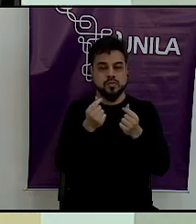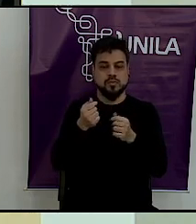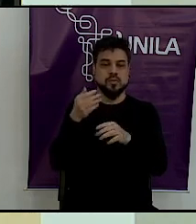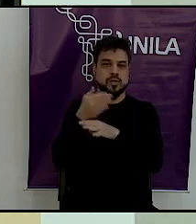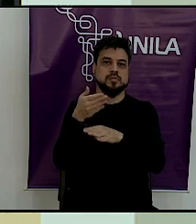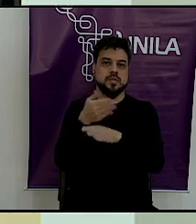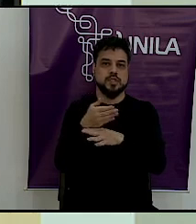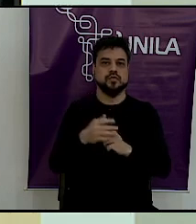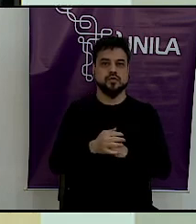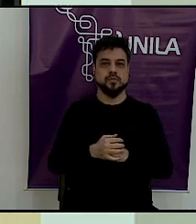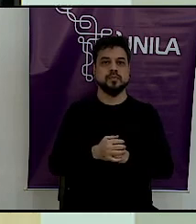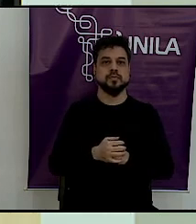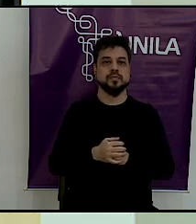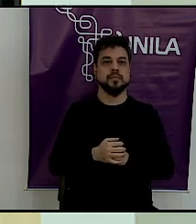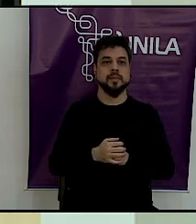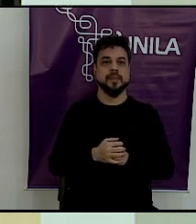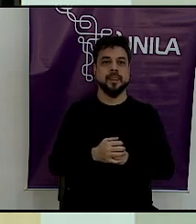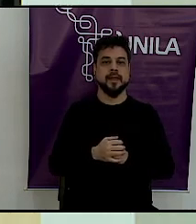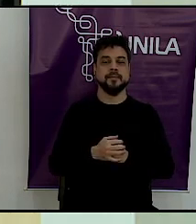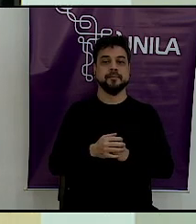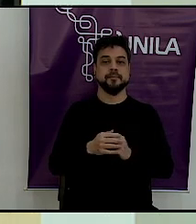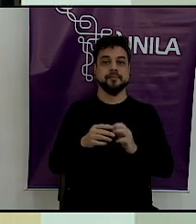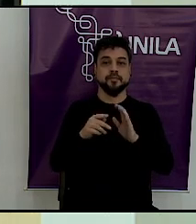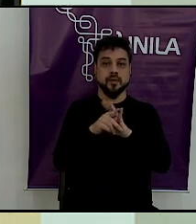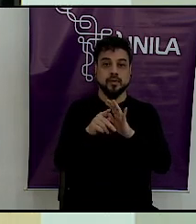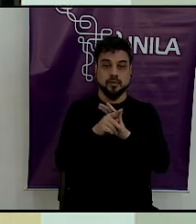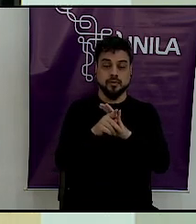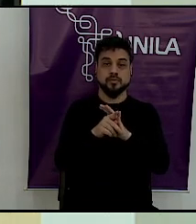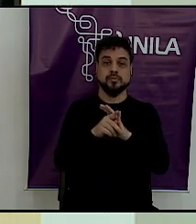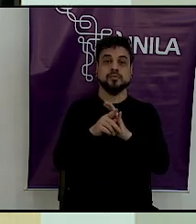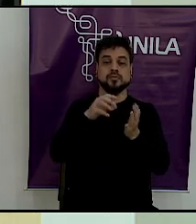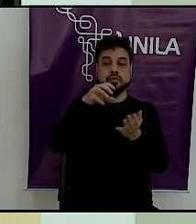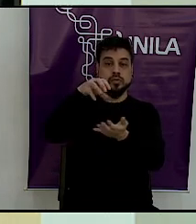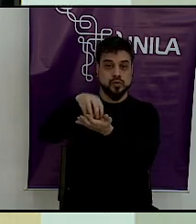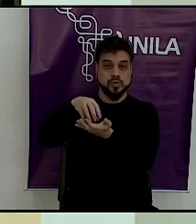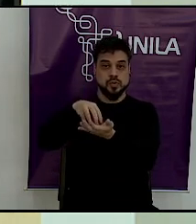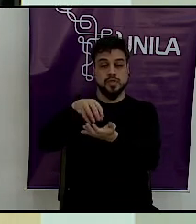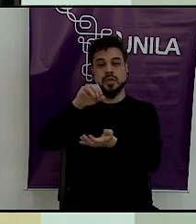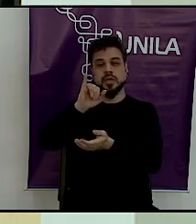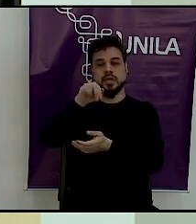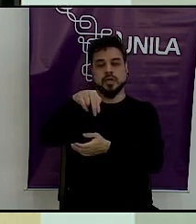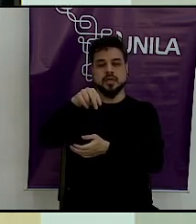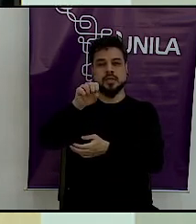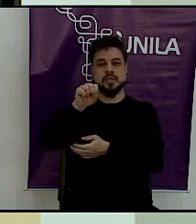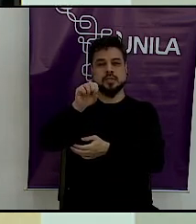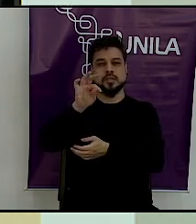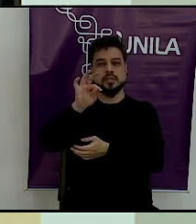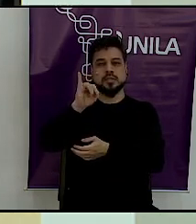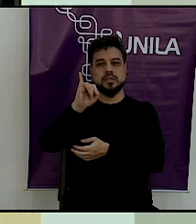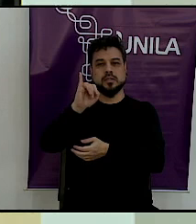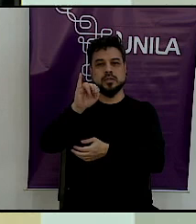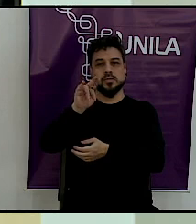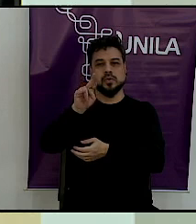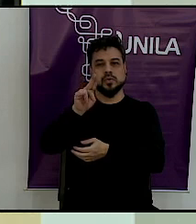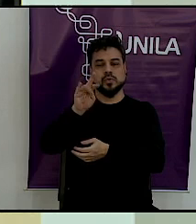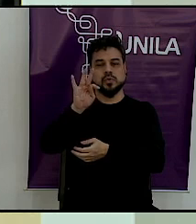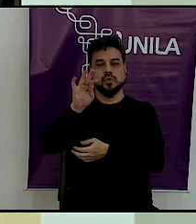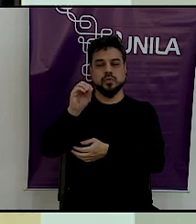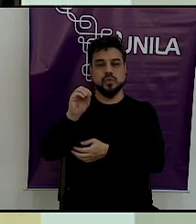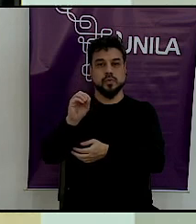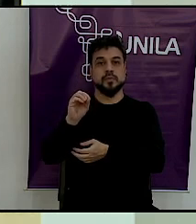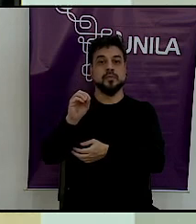percentual. Para os institutos, a mesma ideia, né? Ano passado a gente